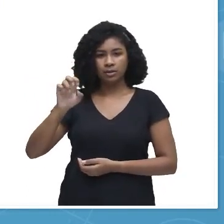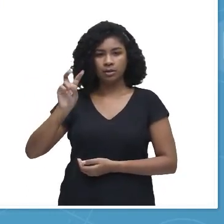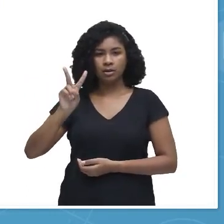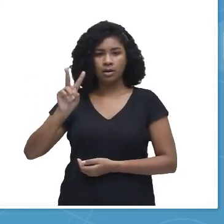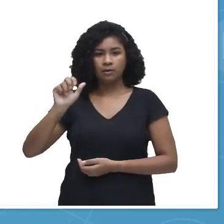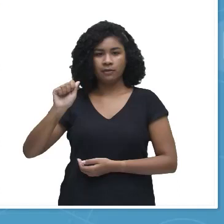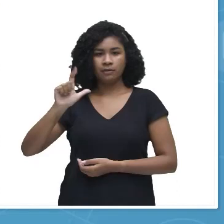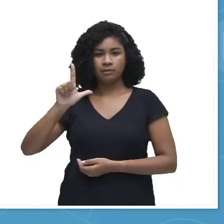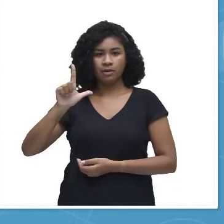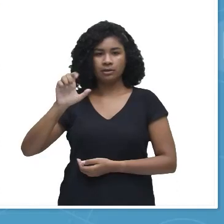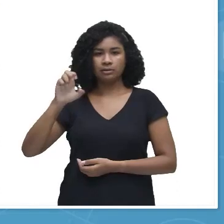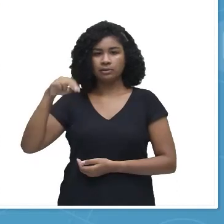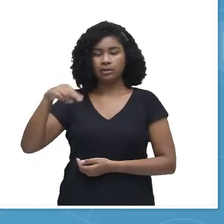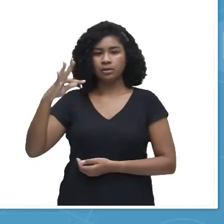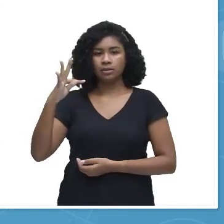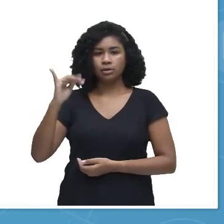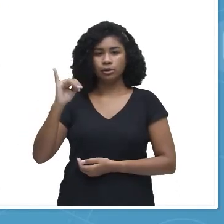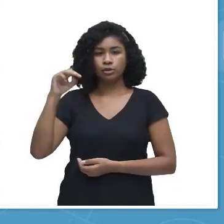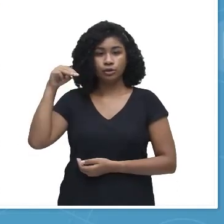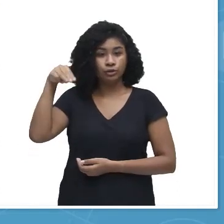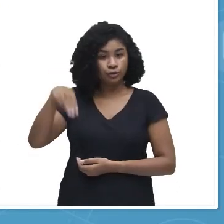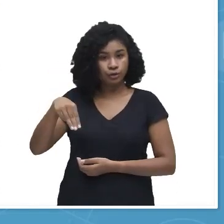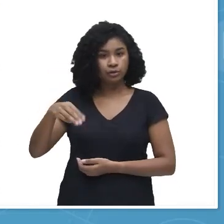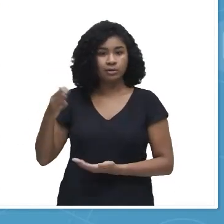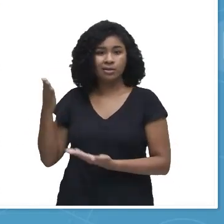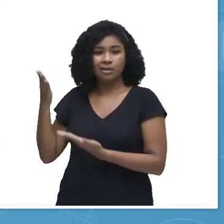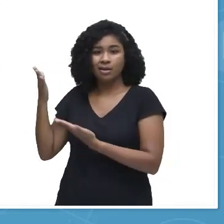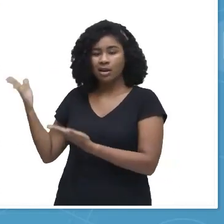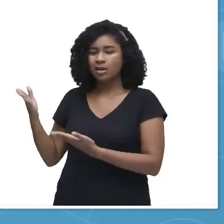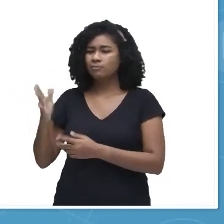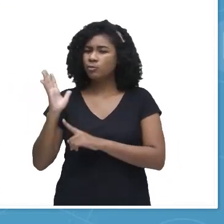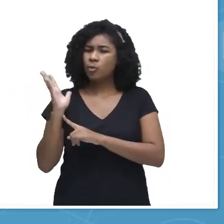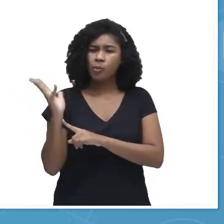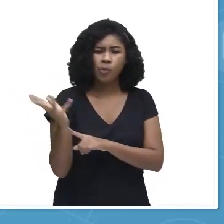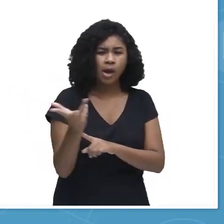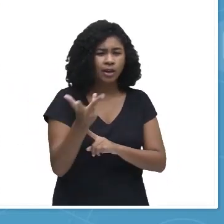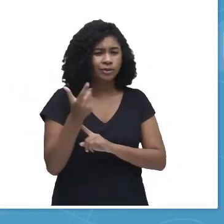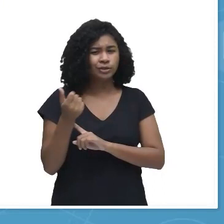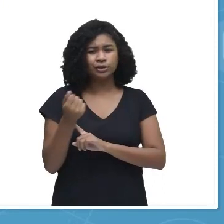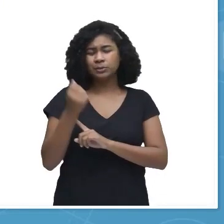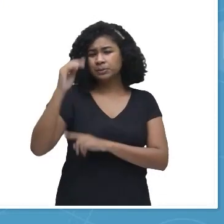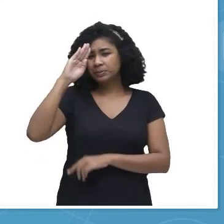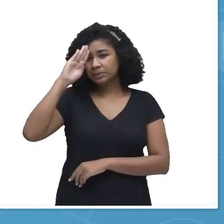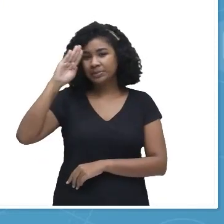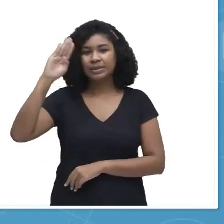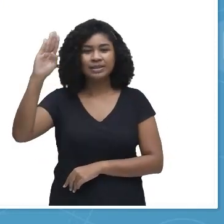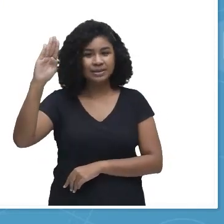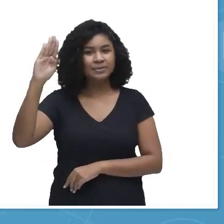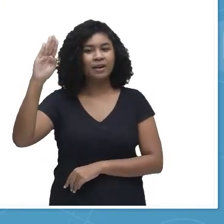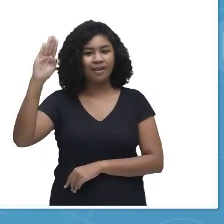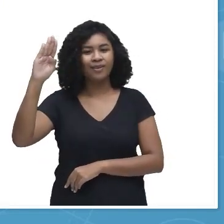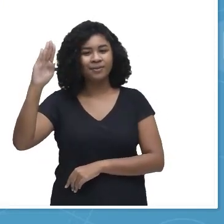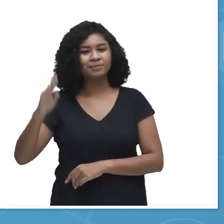Fonseca e Silva, mais conhecido como mestre Valentim, foi um dos principais artistas do Brasil colonial,